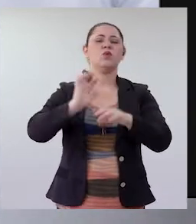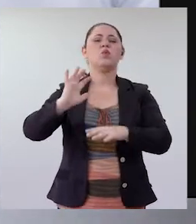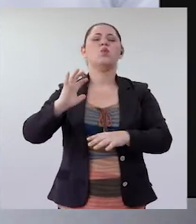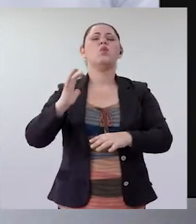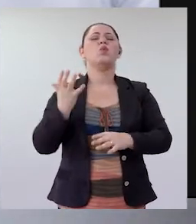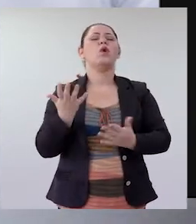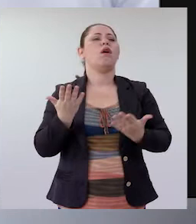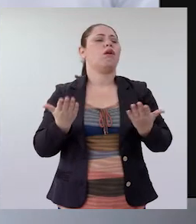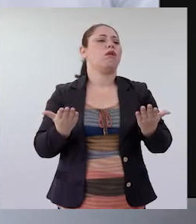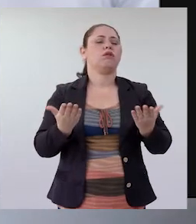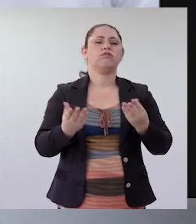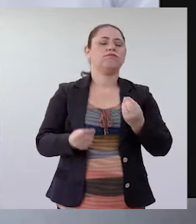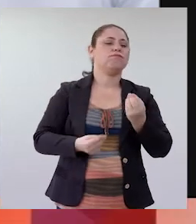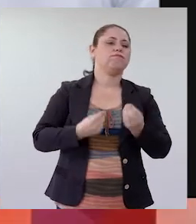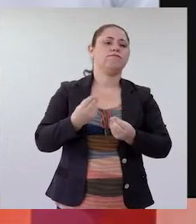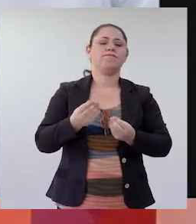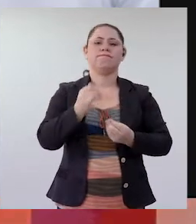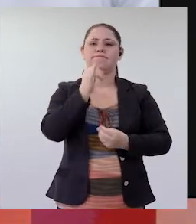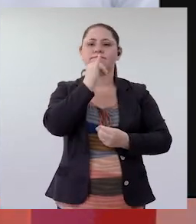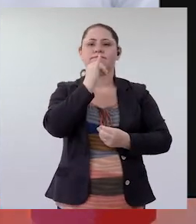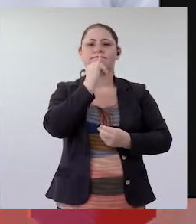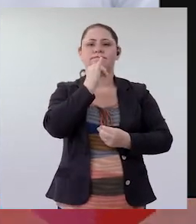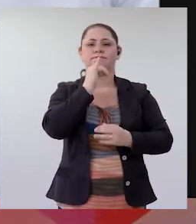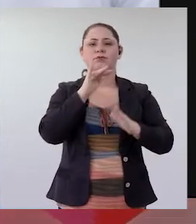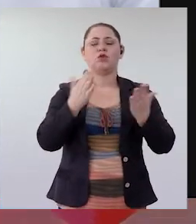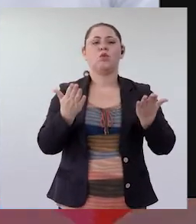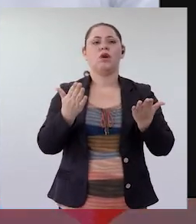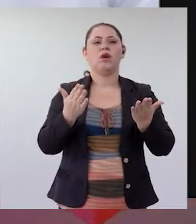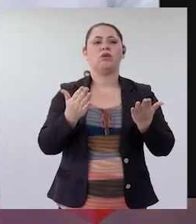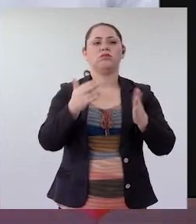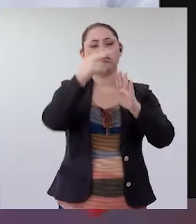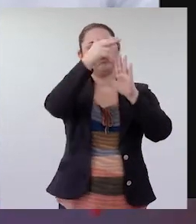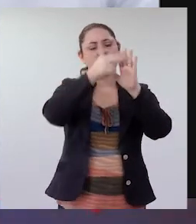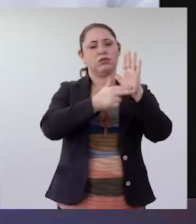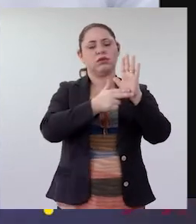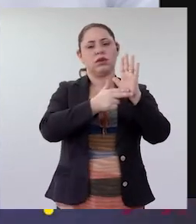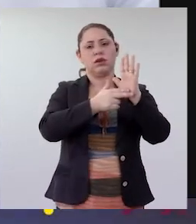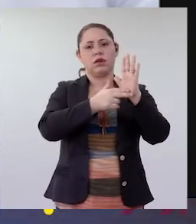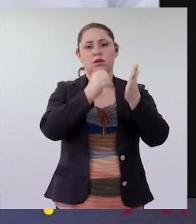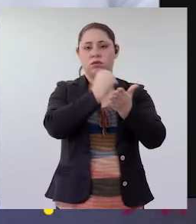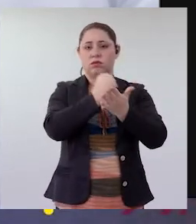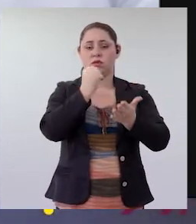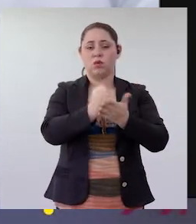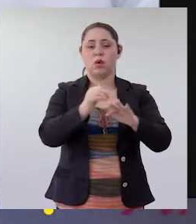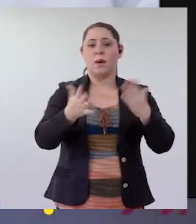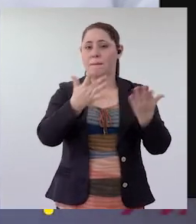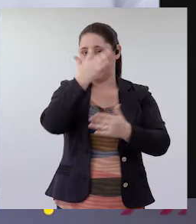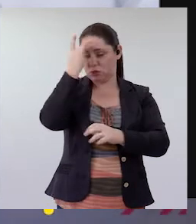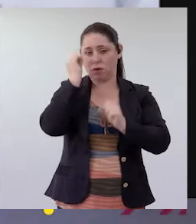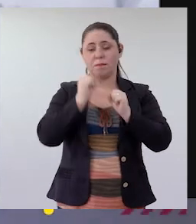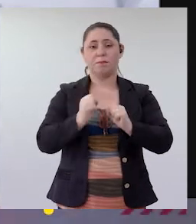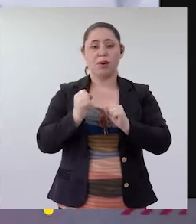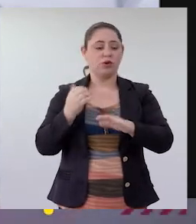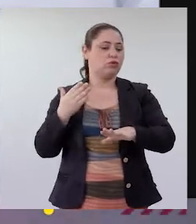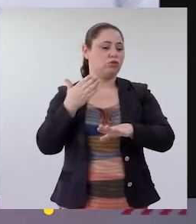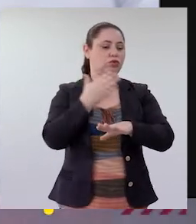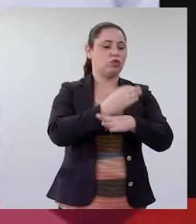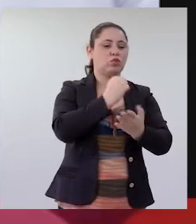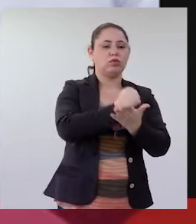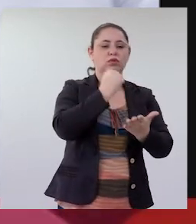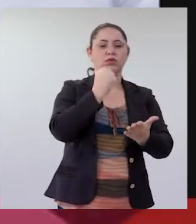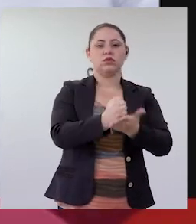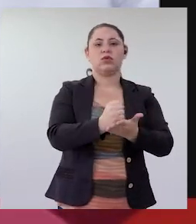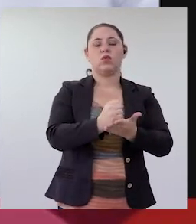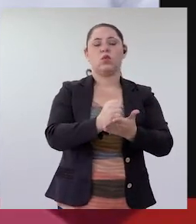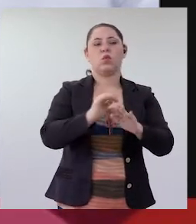qual que seria, por exemplo, a prerrogativa do cartório, né? Quando a pessoa ela pode procurar um cartório direto